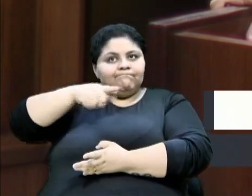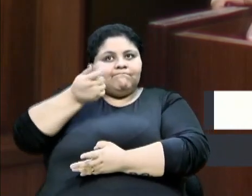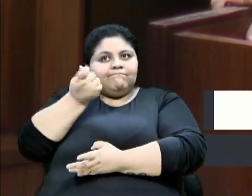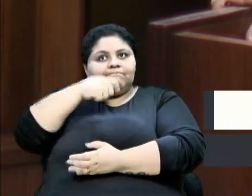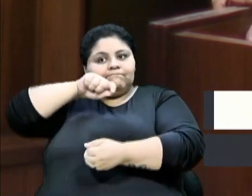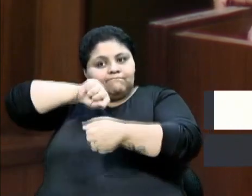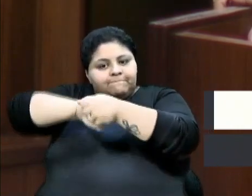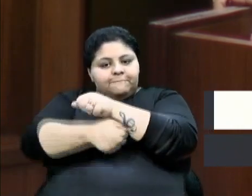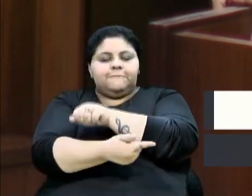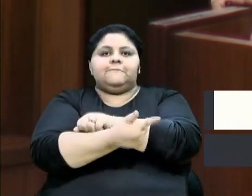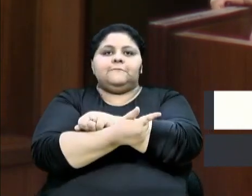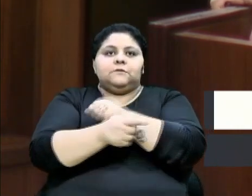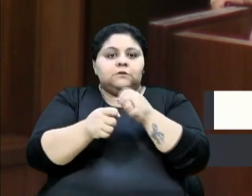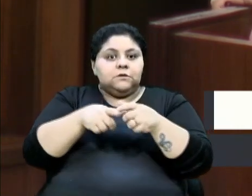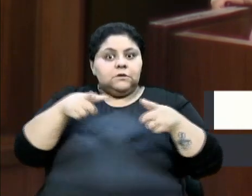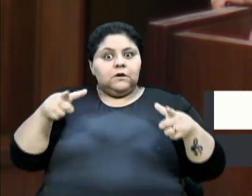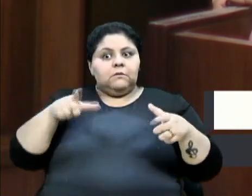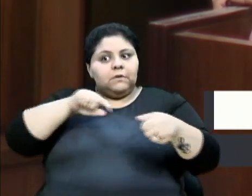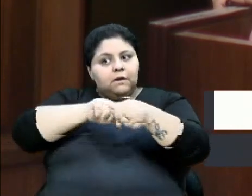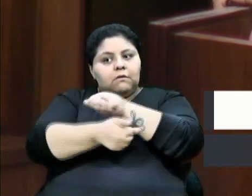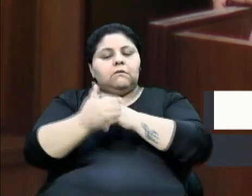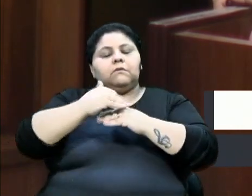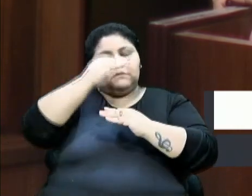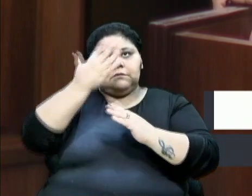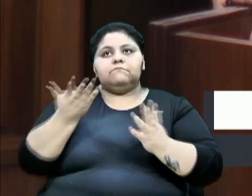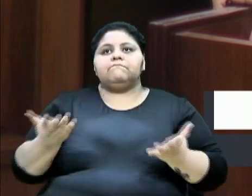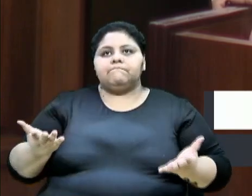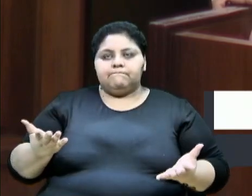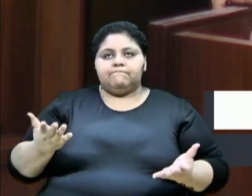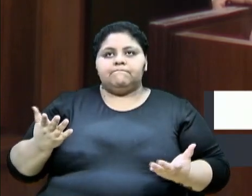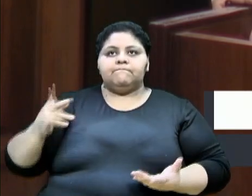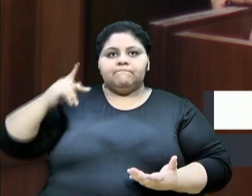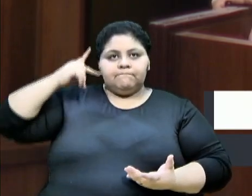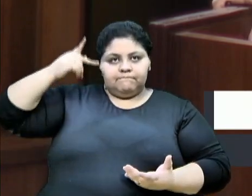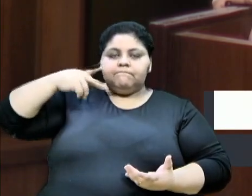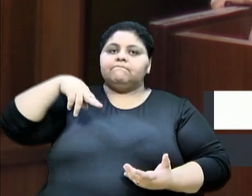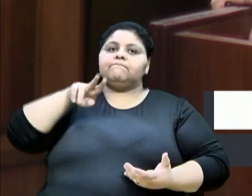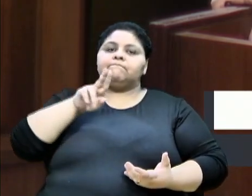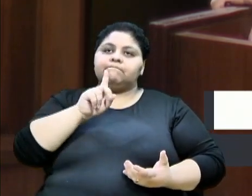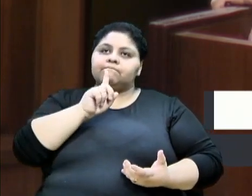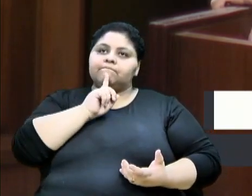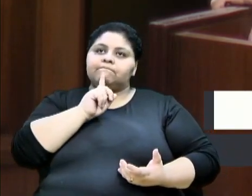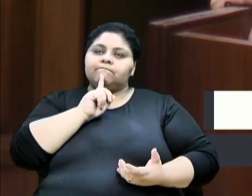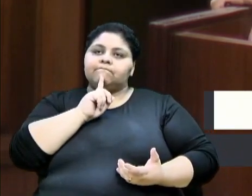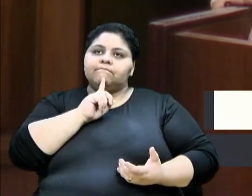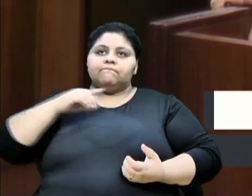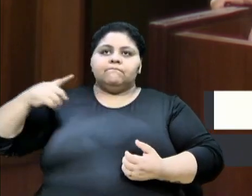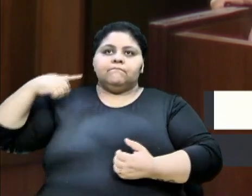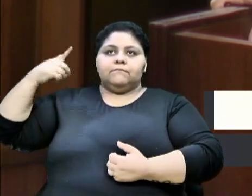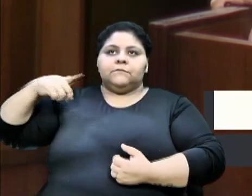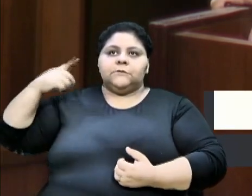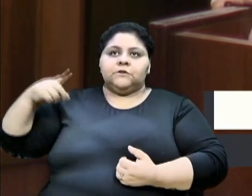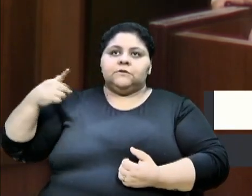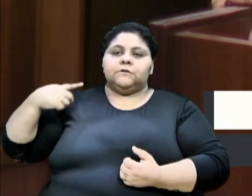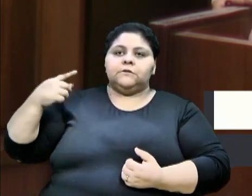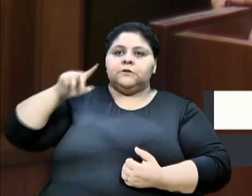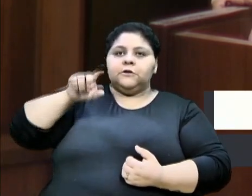hoje, um grande amigo meu, mas o programa Minha Casa Minha Vida não previa que os animais